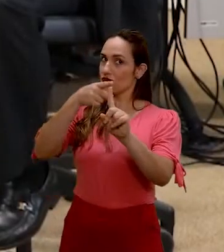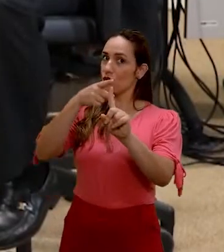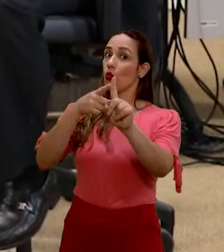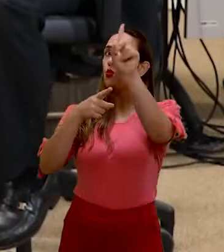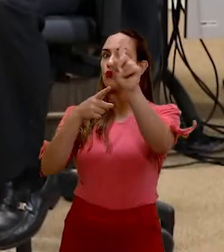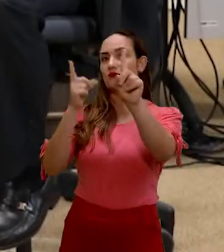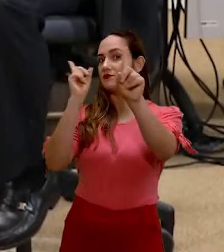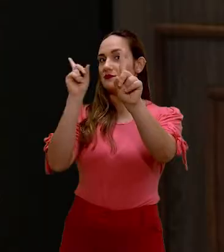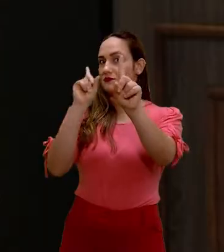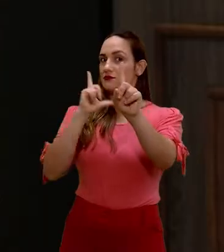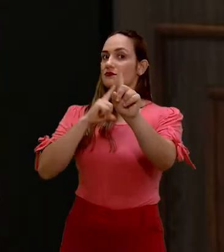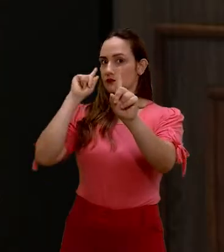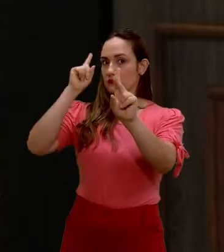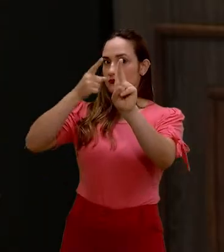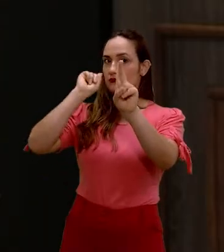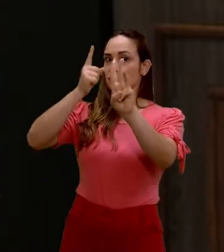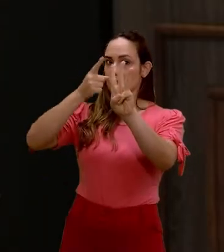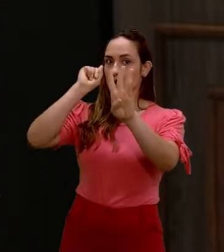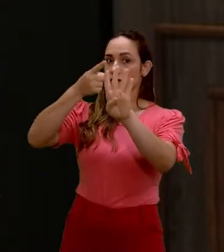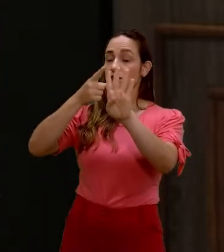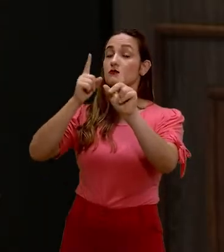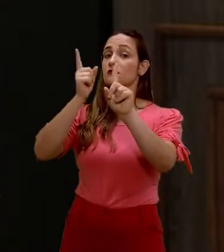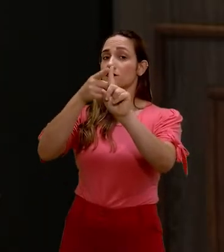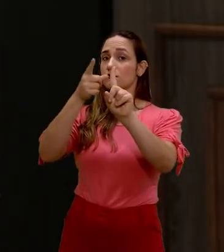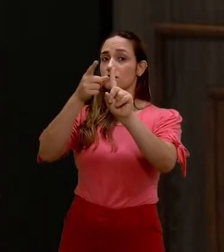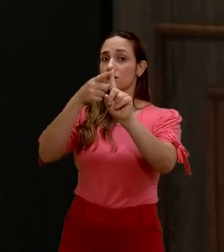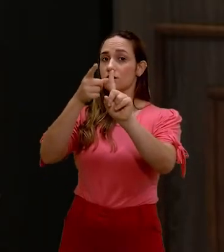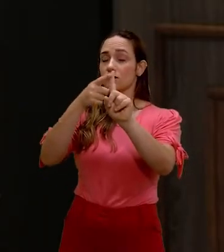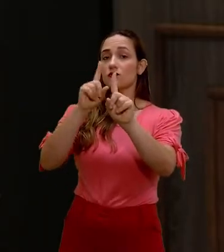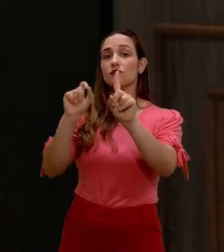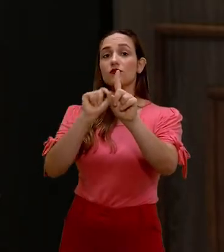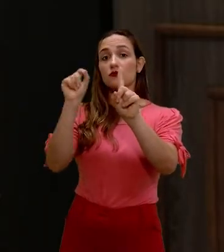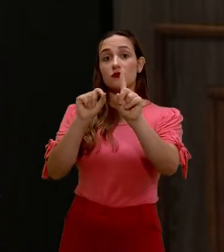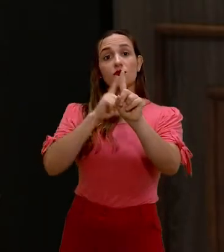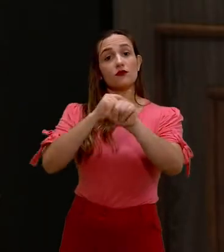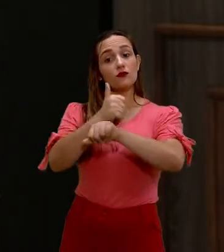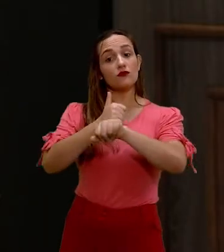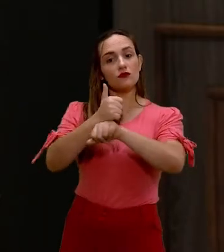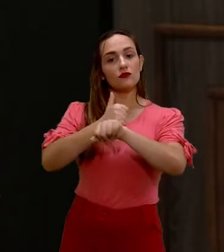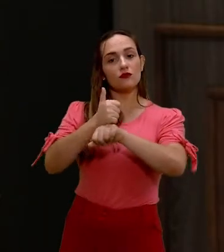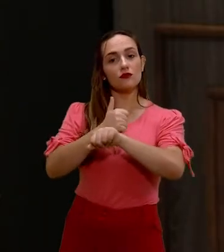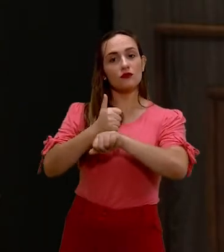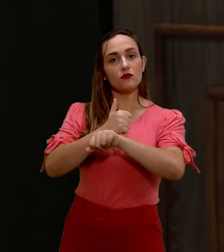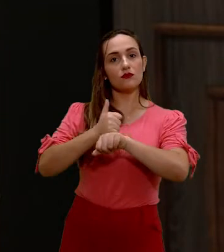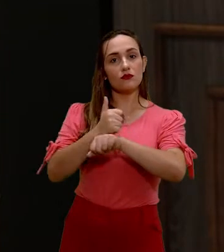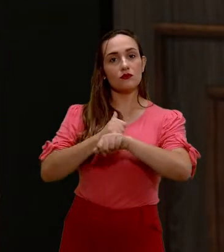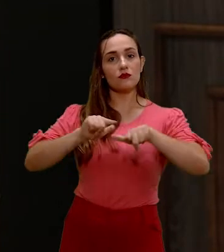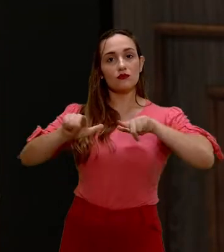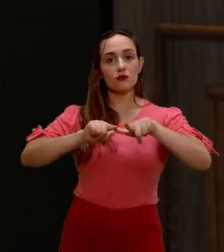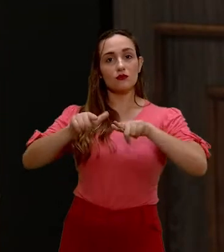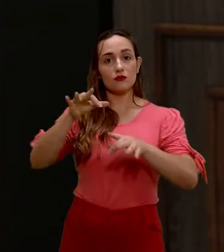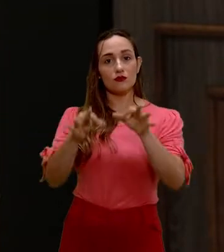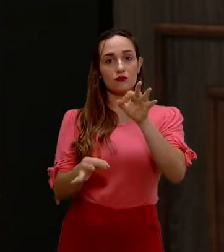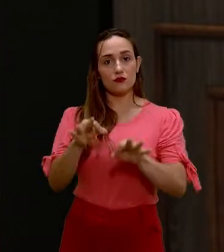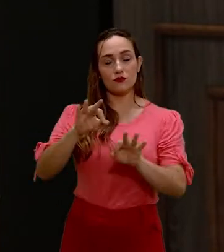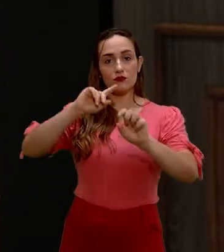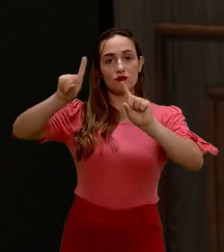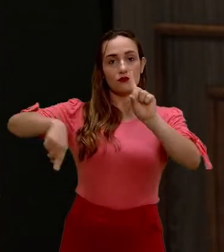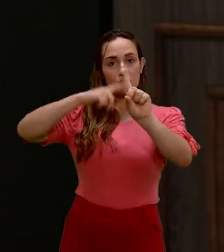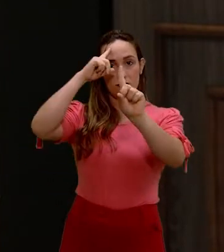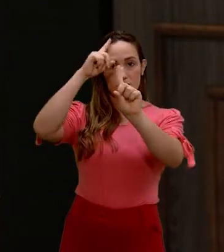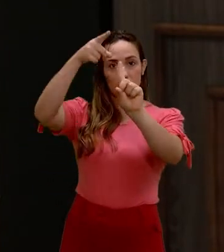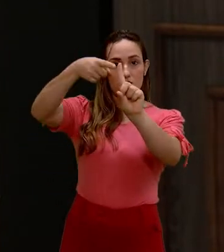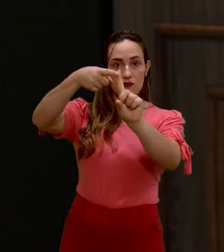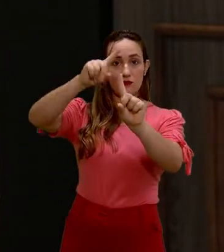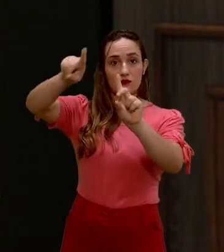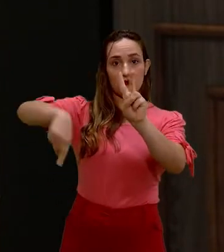na verdade. O primeiro é implementar qualidade no trabalho judicial, mas um